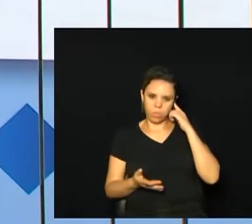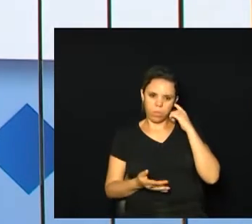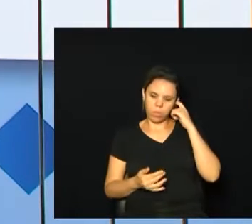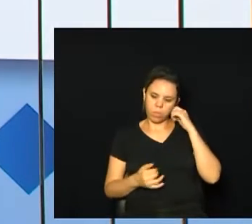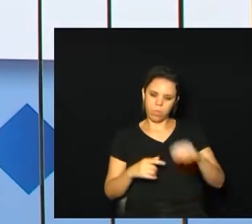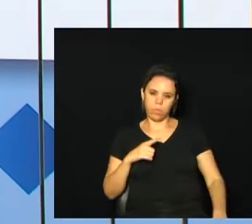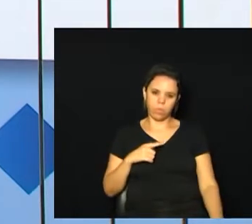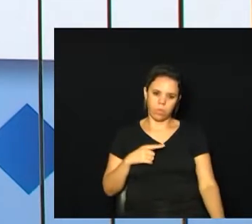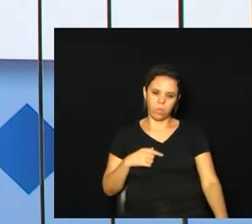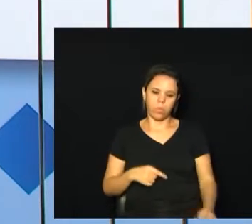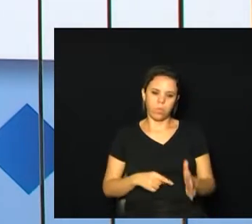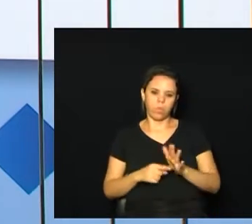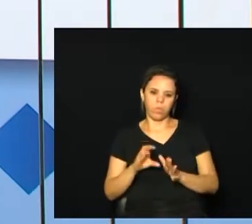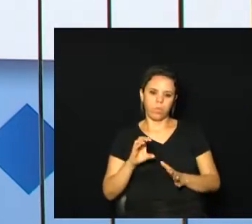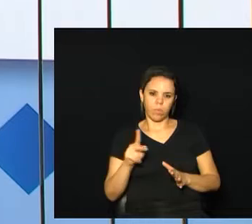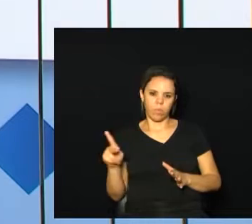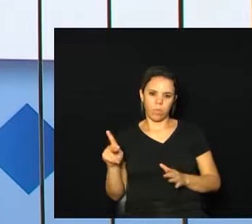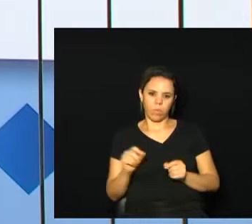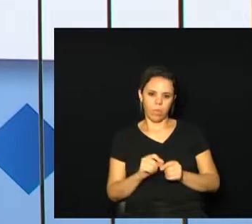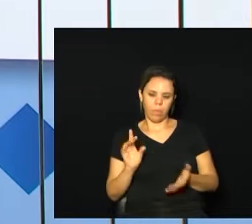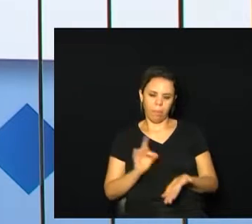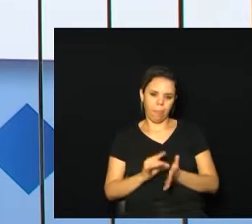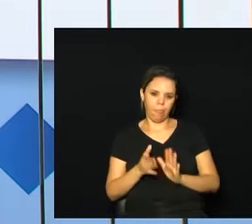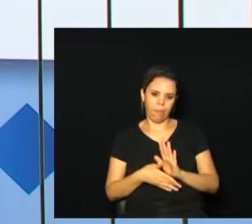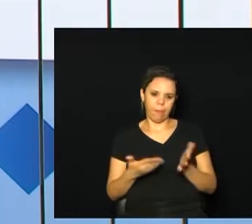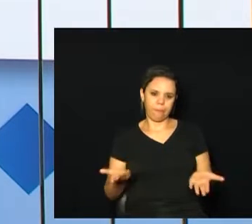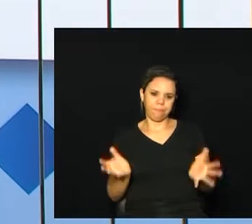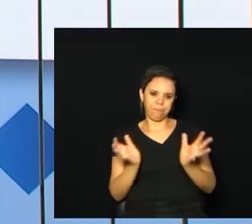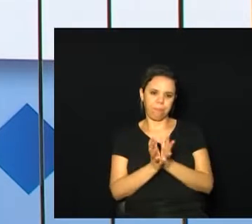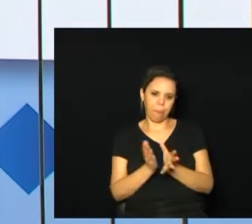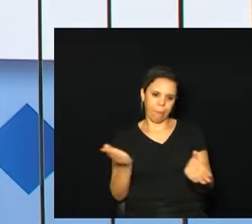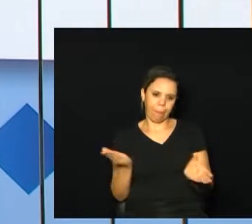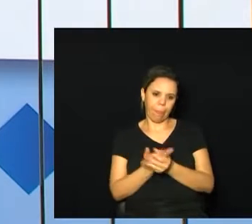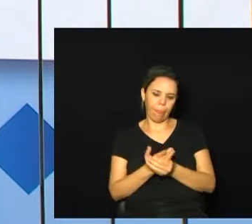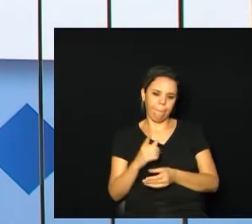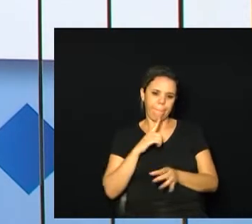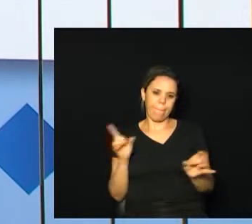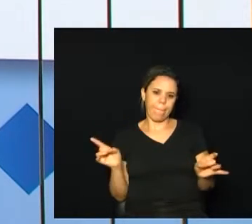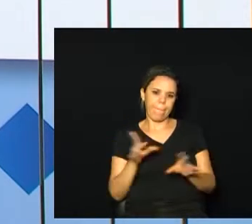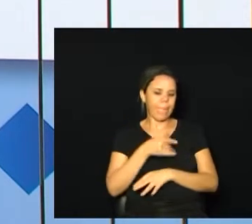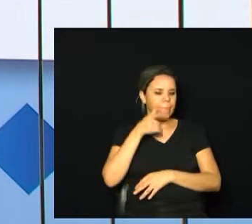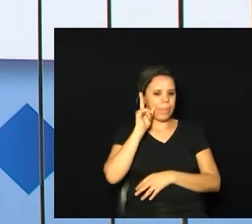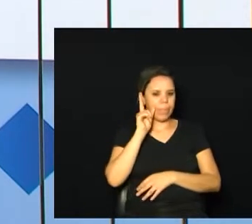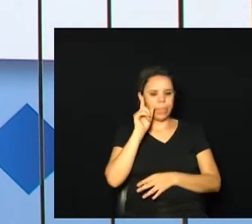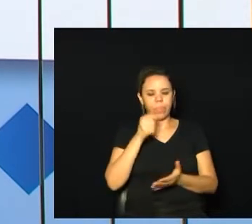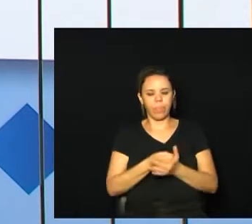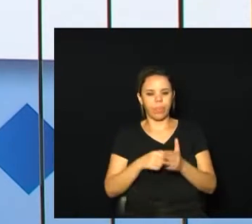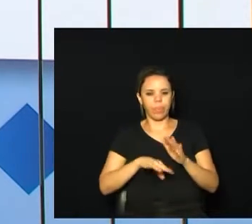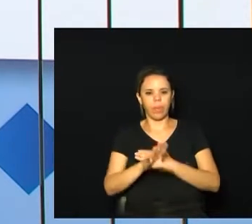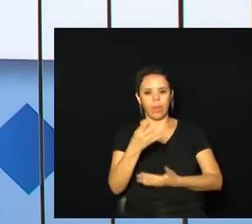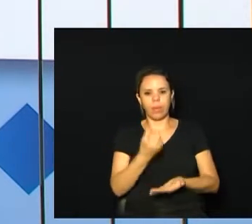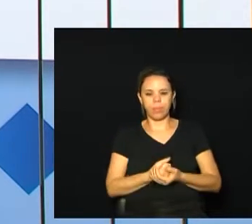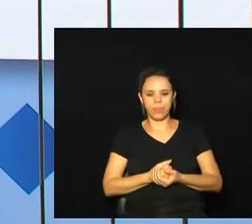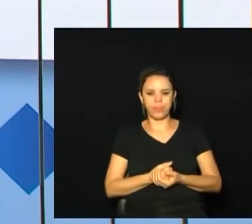medida indicada pela CP fosse confirmada. A comissão processante, que terminou ontem com a decisão de